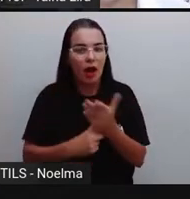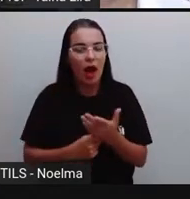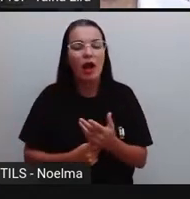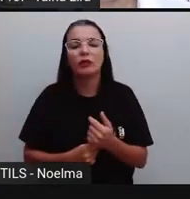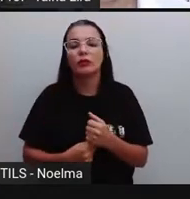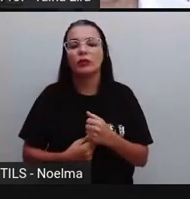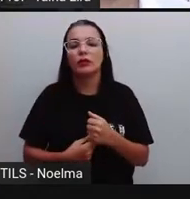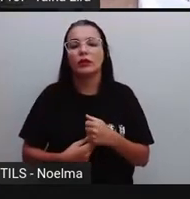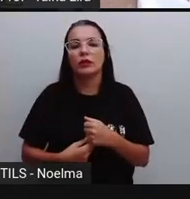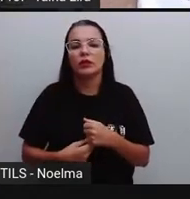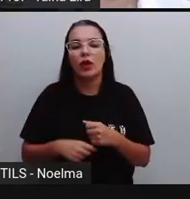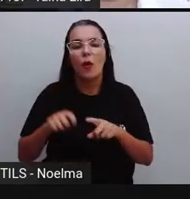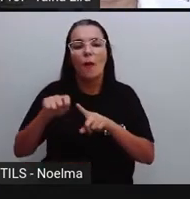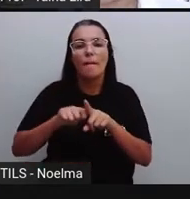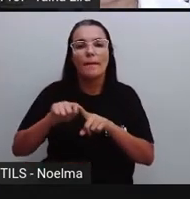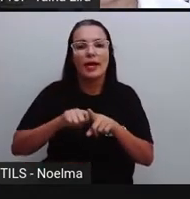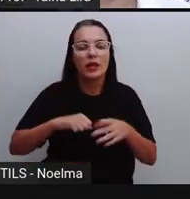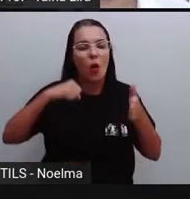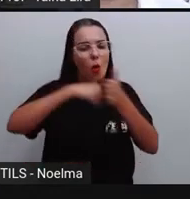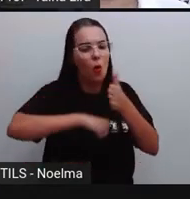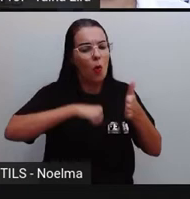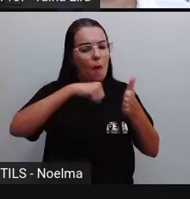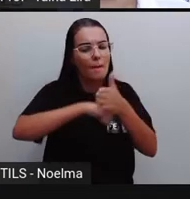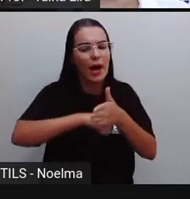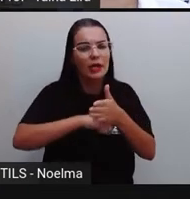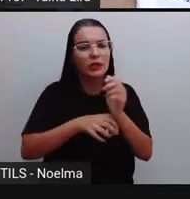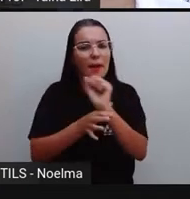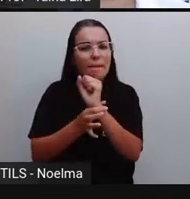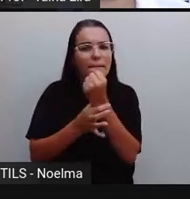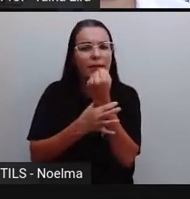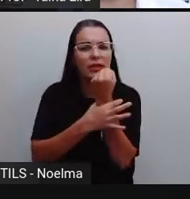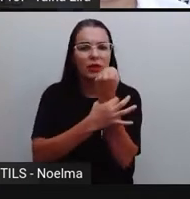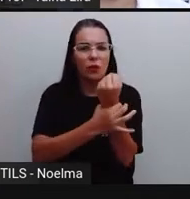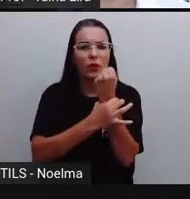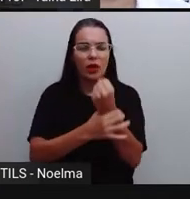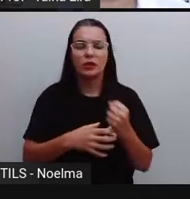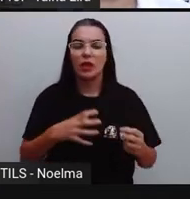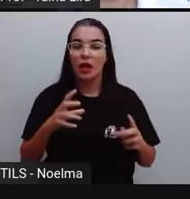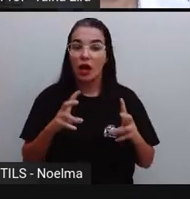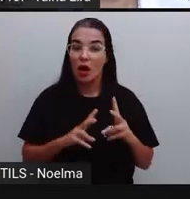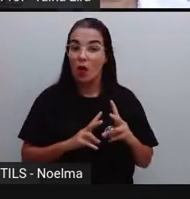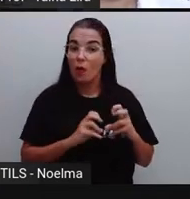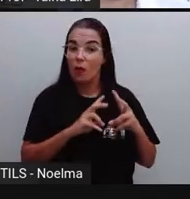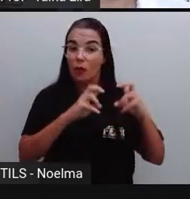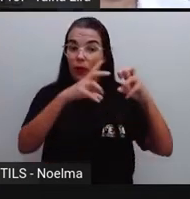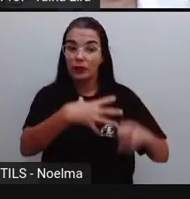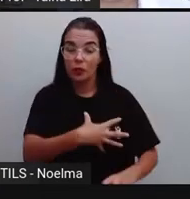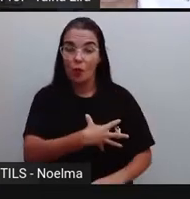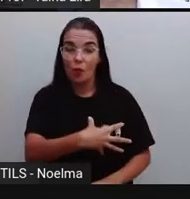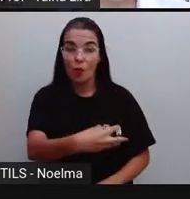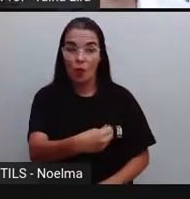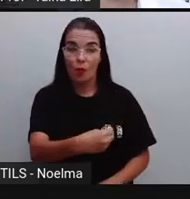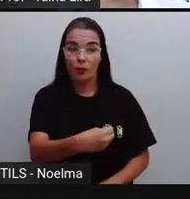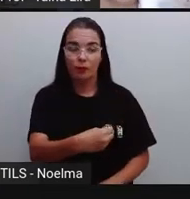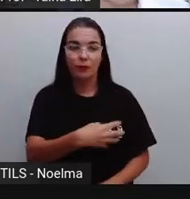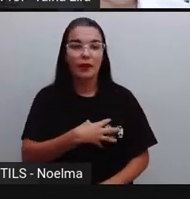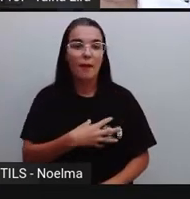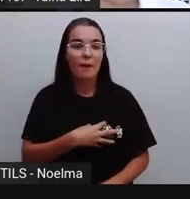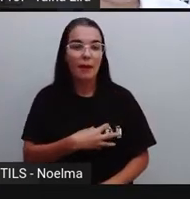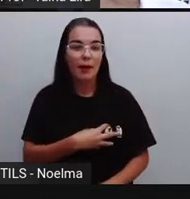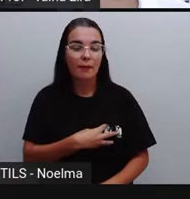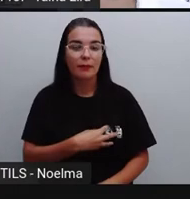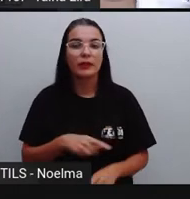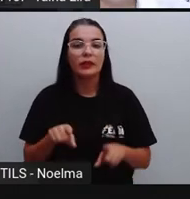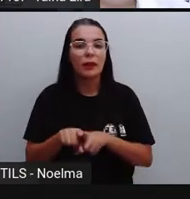tá? Que é o mês de combate, prevenção e combate ao câncer de mama. Então, é claro que durante todo o ano